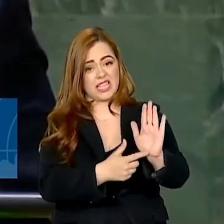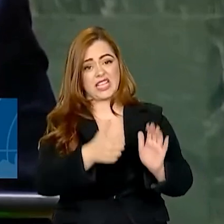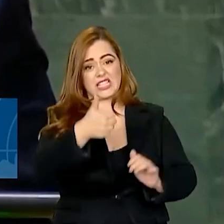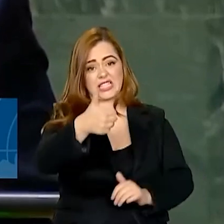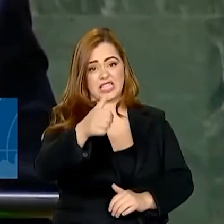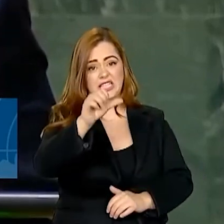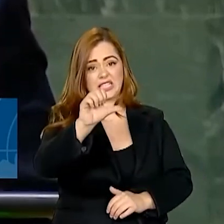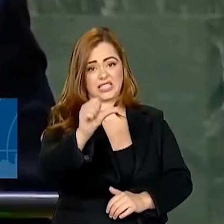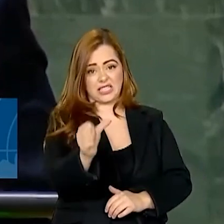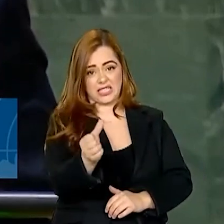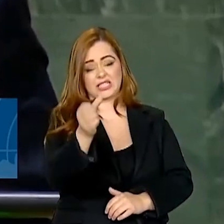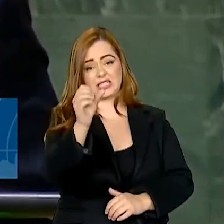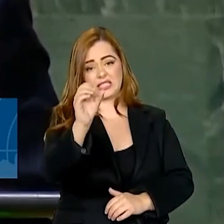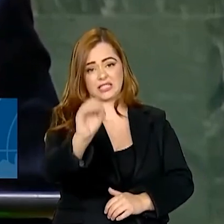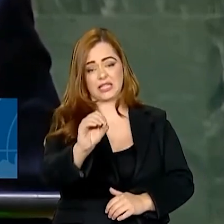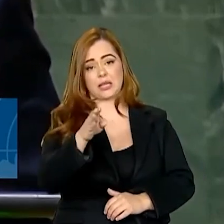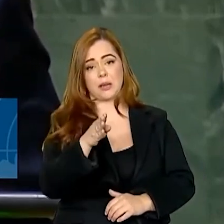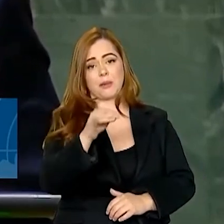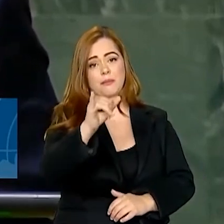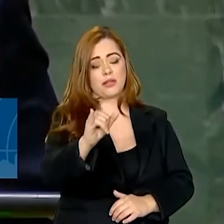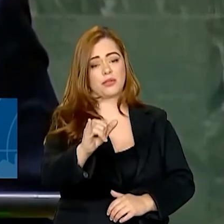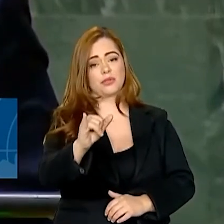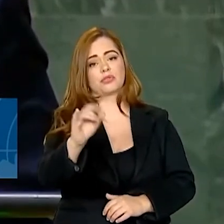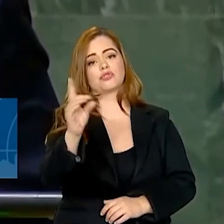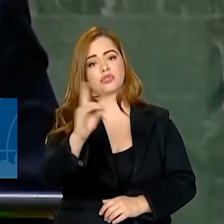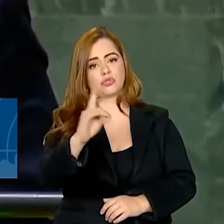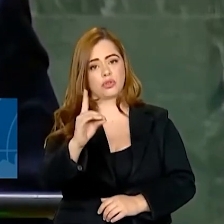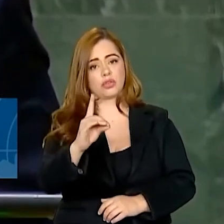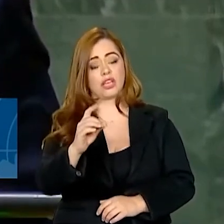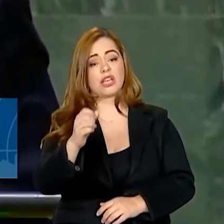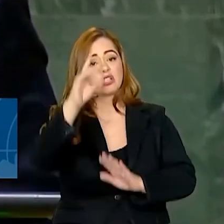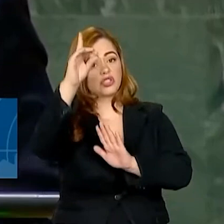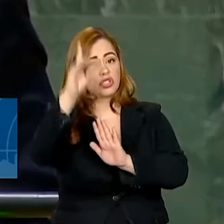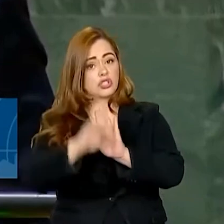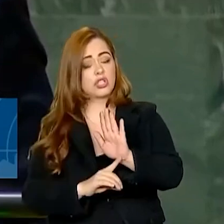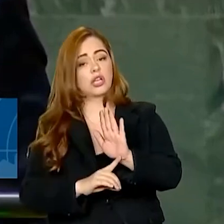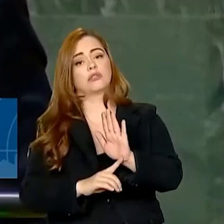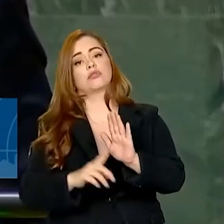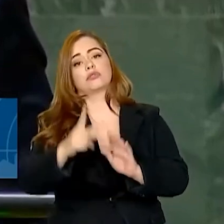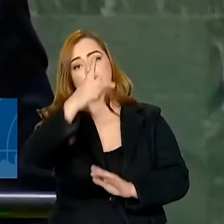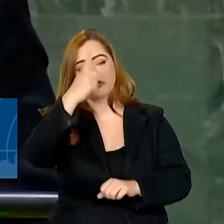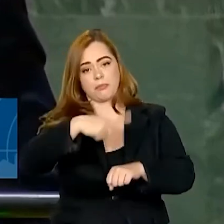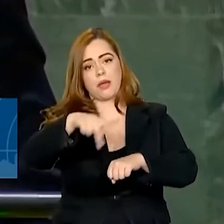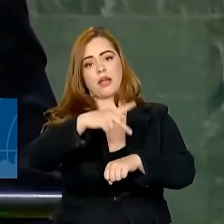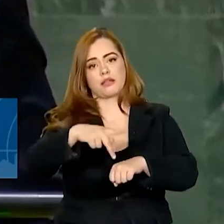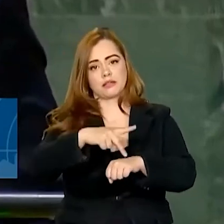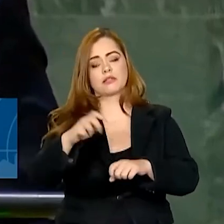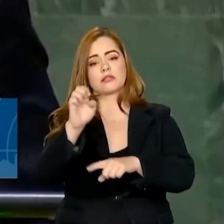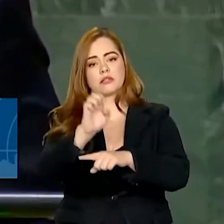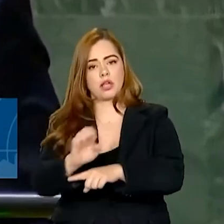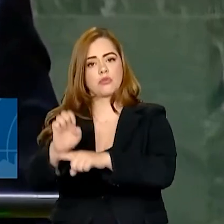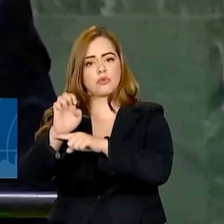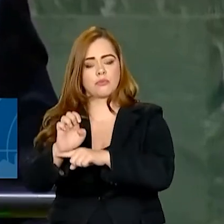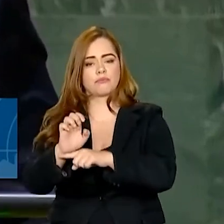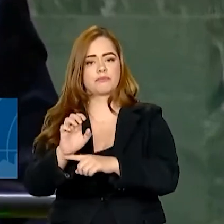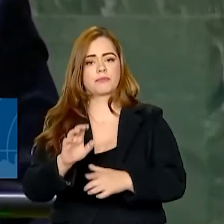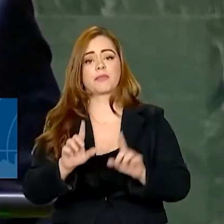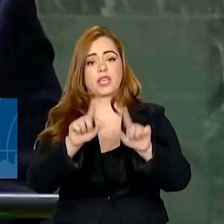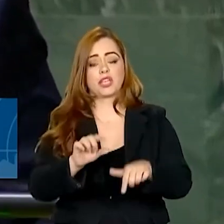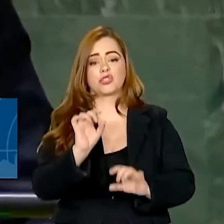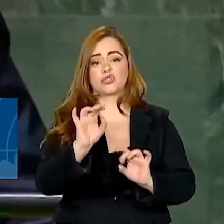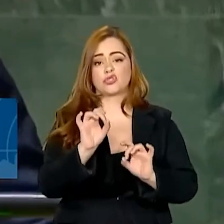bilhões de dólares em direitos especiais de saque para países europeus e apenas